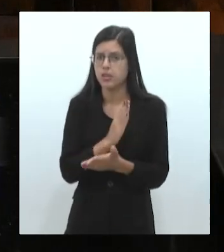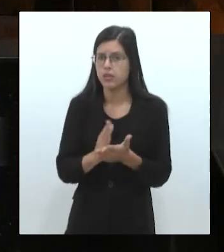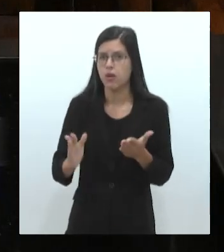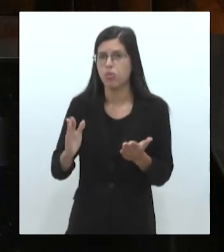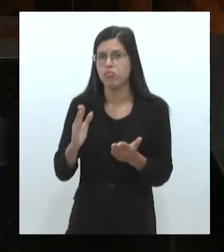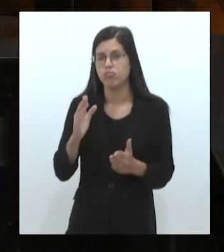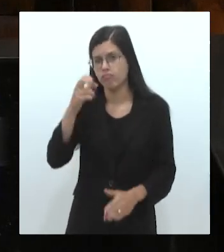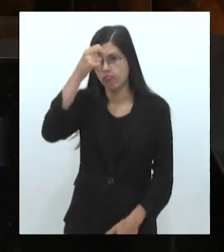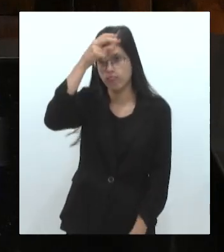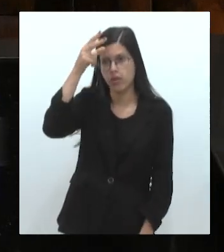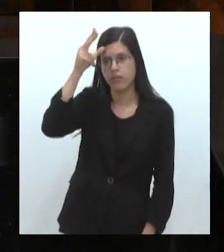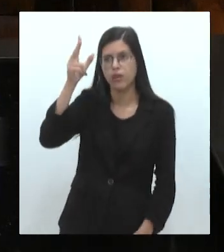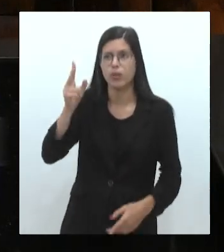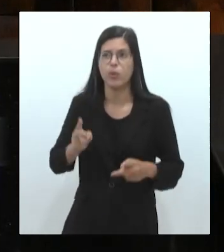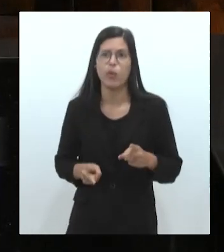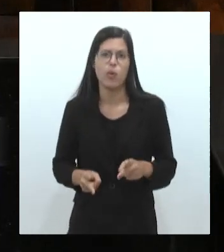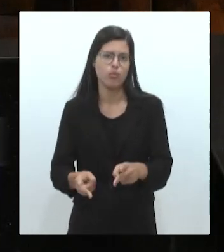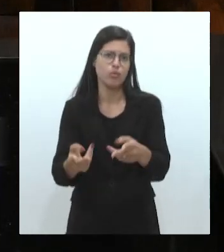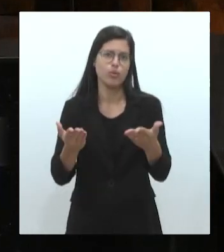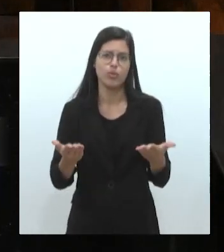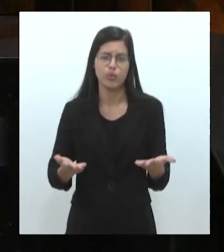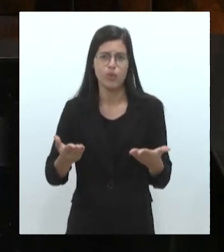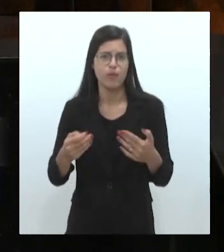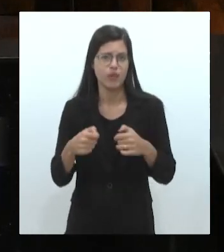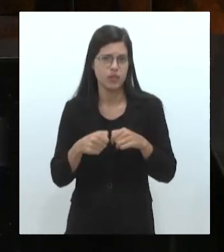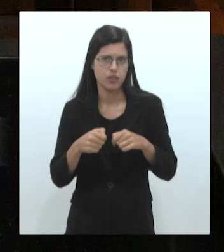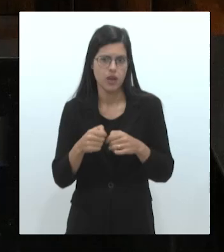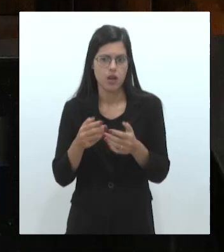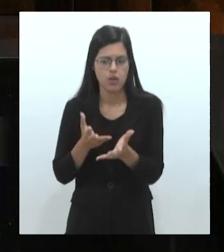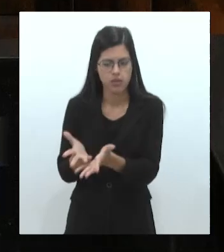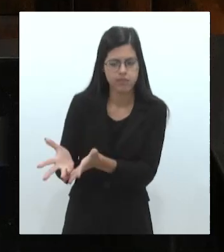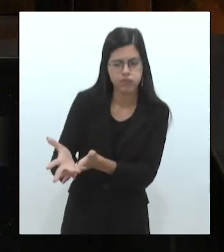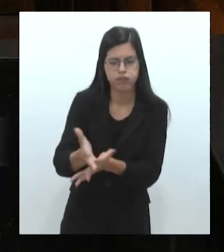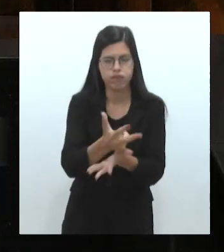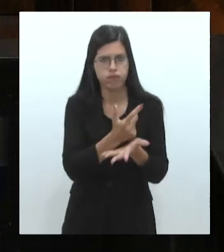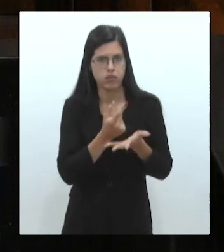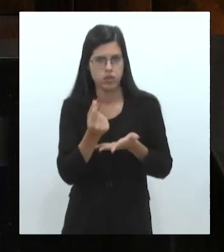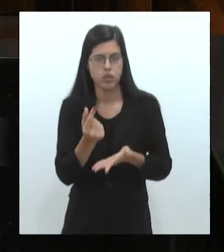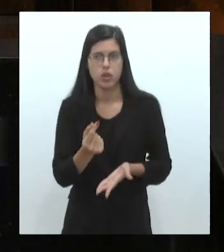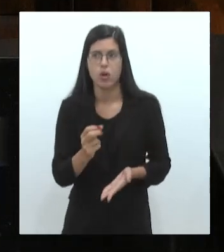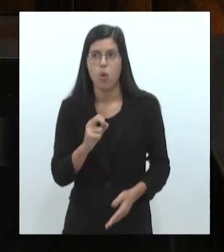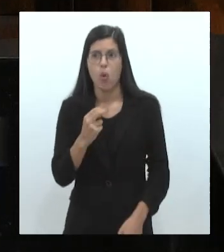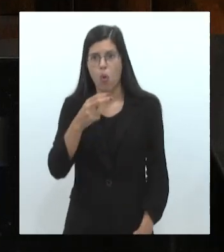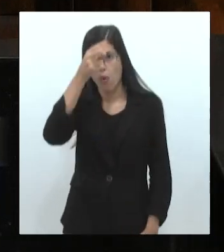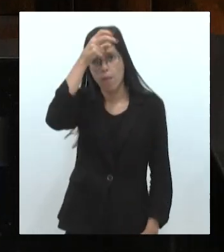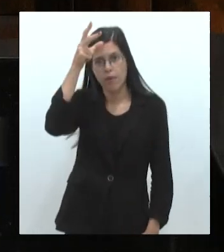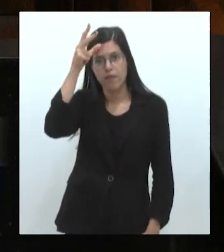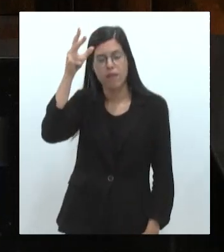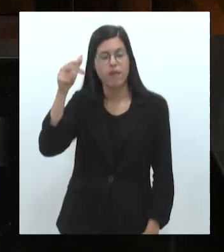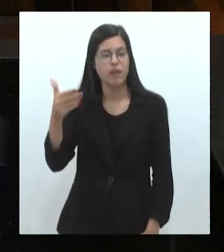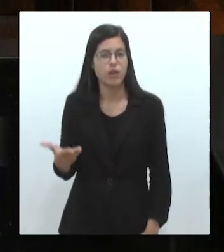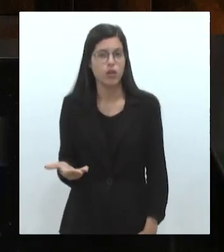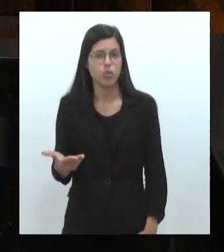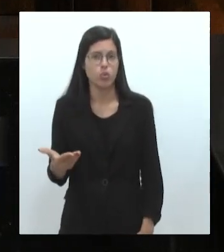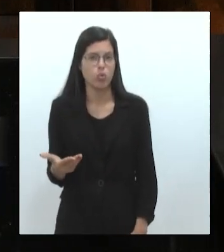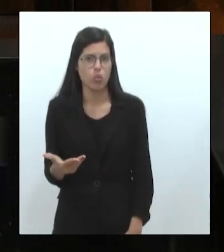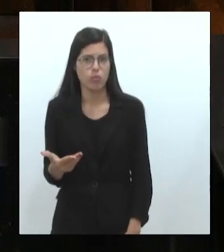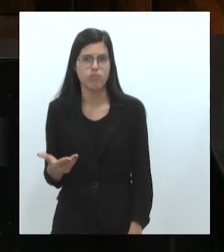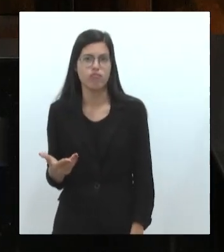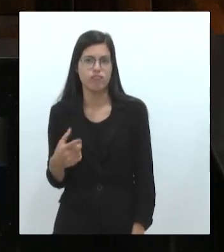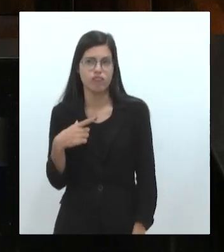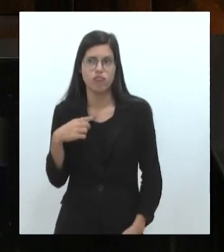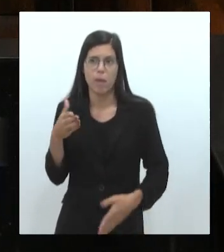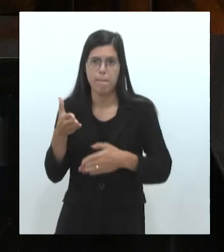com as operações arrecadatórias. Ou duas coisas. Ou o prefeito, Vladimir Garotinho, tem